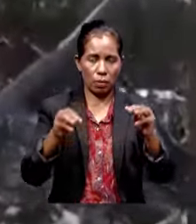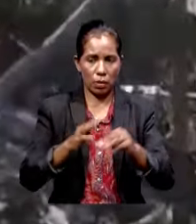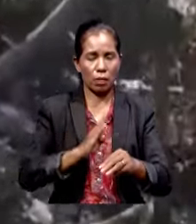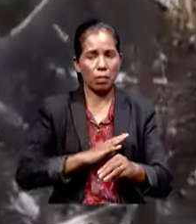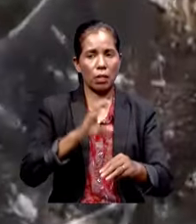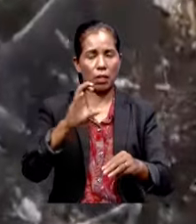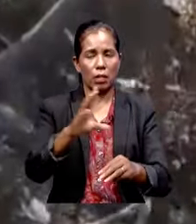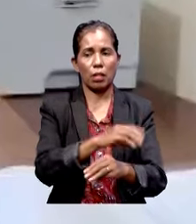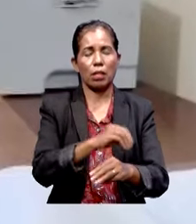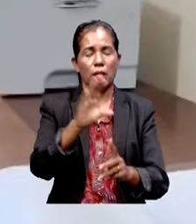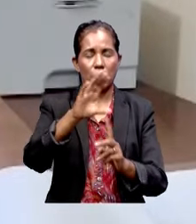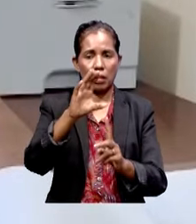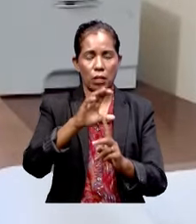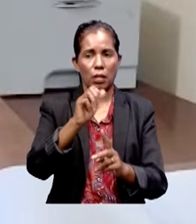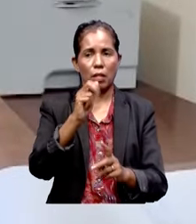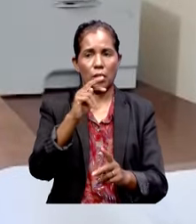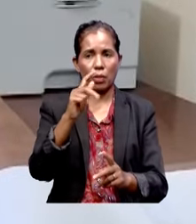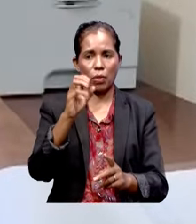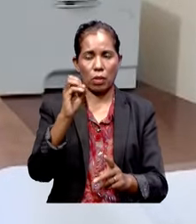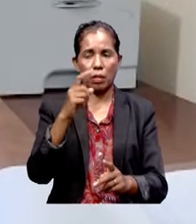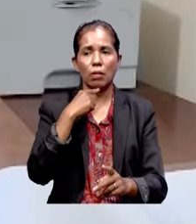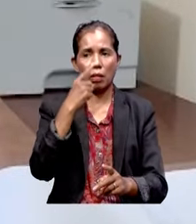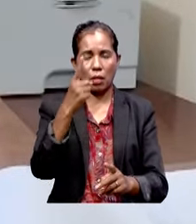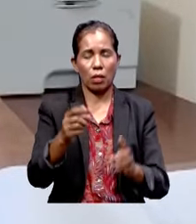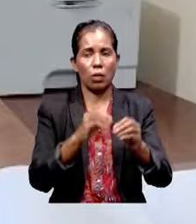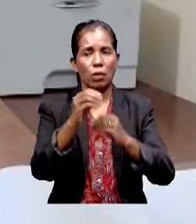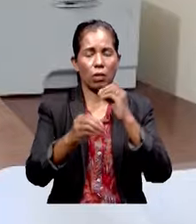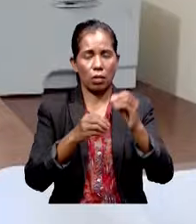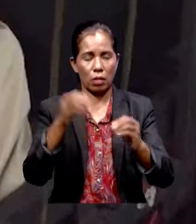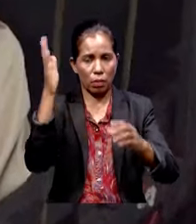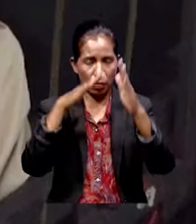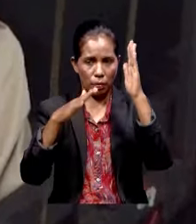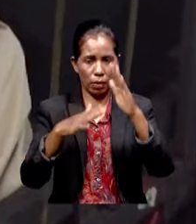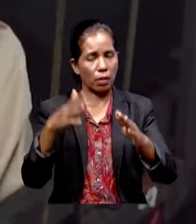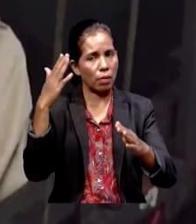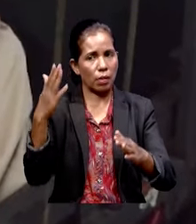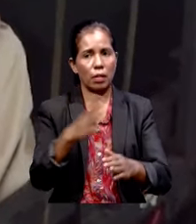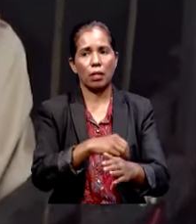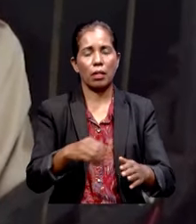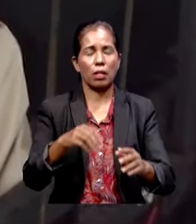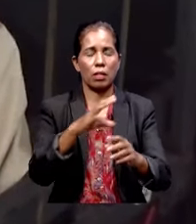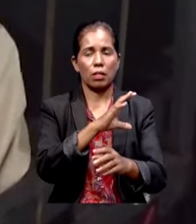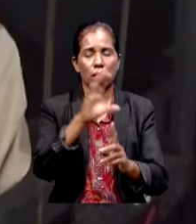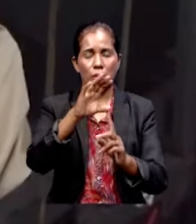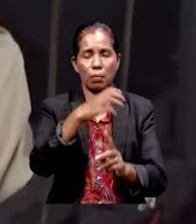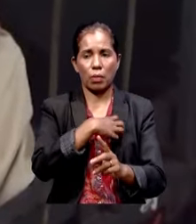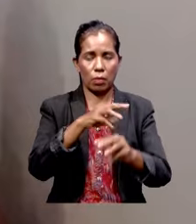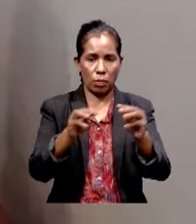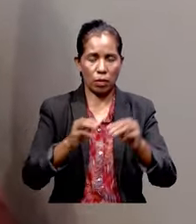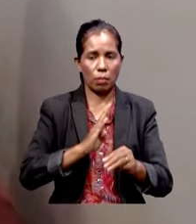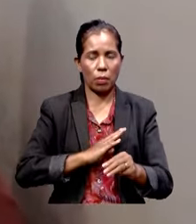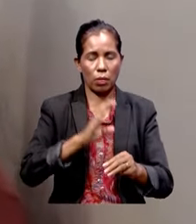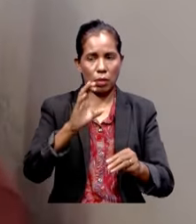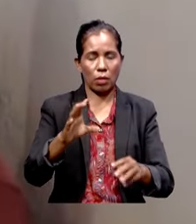Baukau superintendente Sefi Antonino Maluta informa relaciona ho acontecimento ne parte comando penitel municipio Baukau